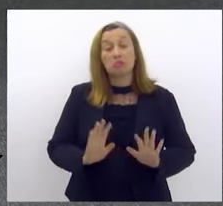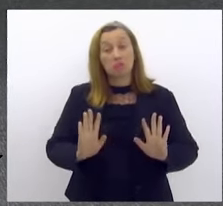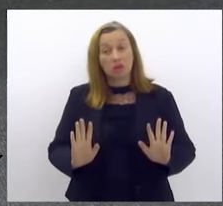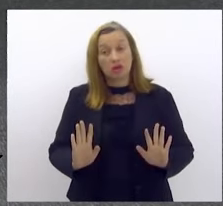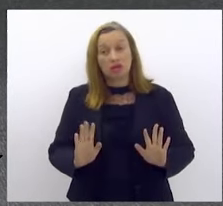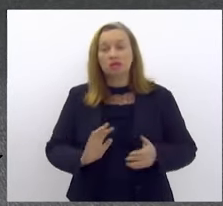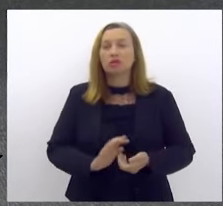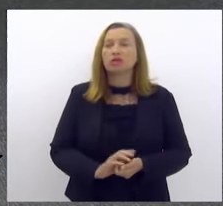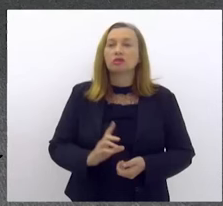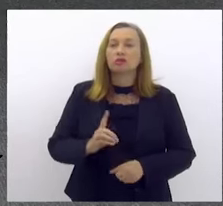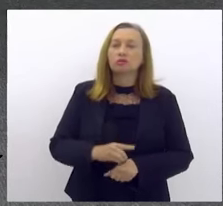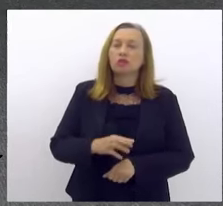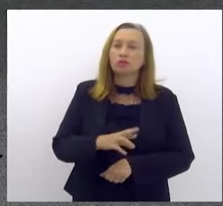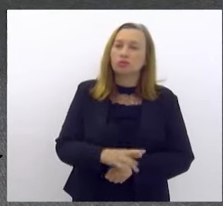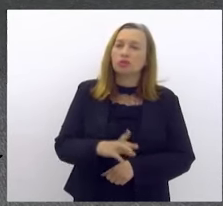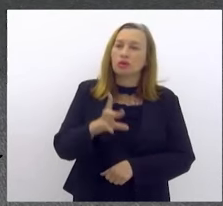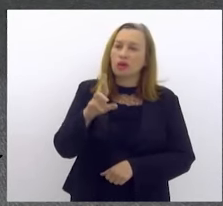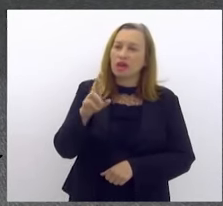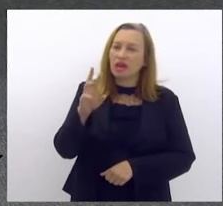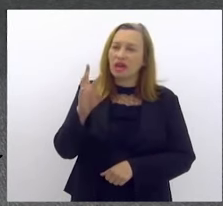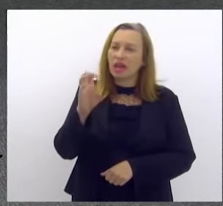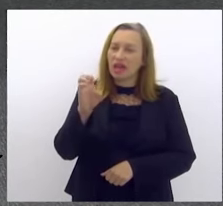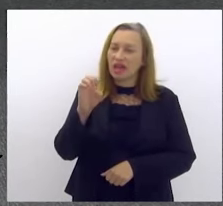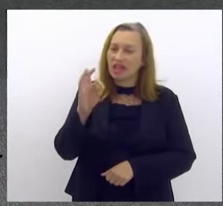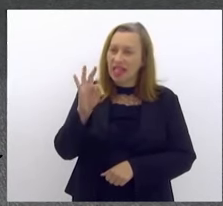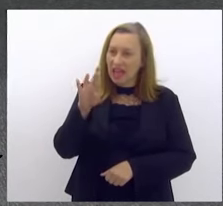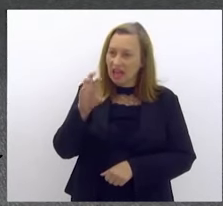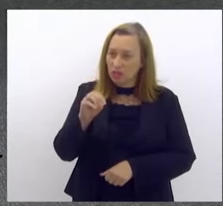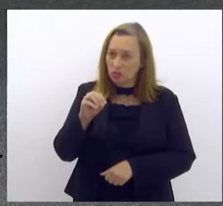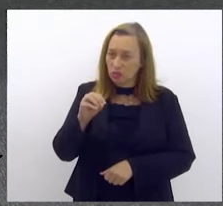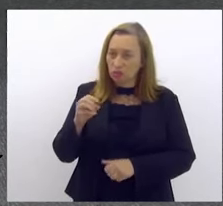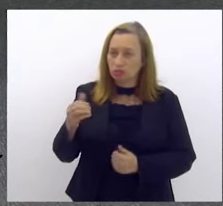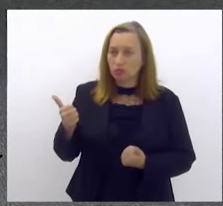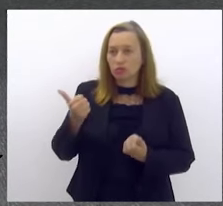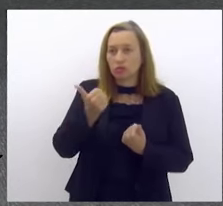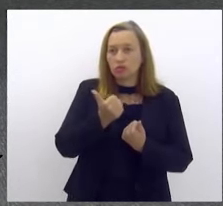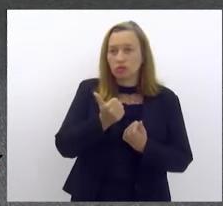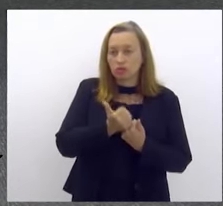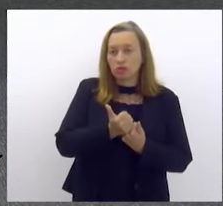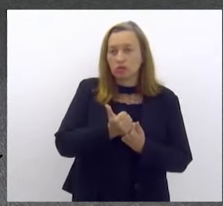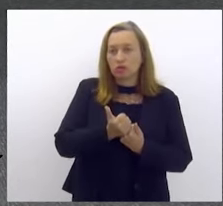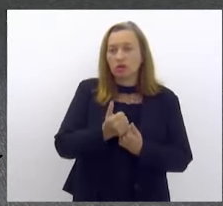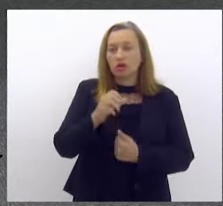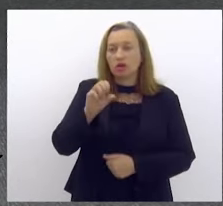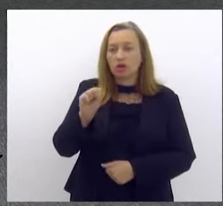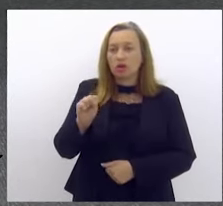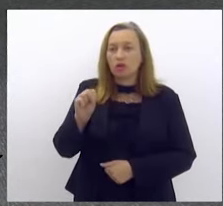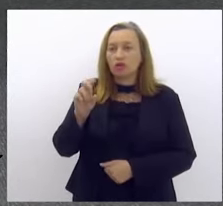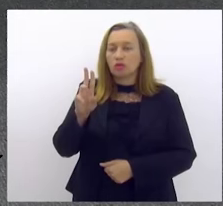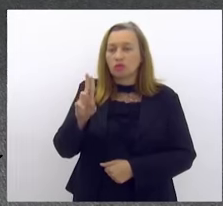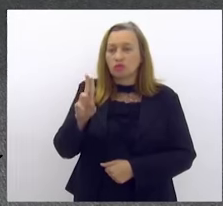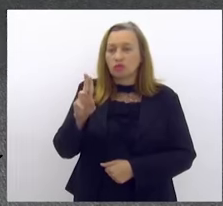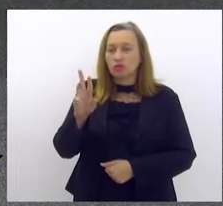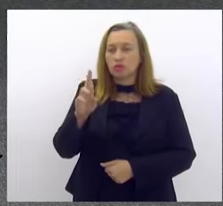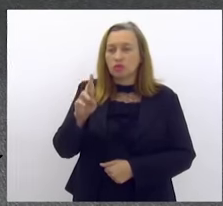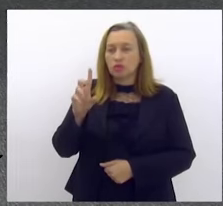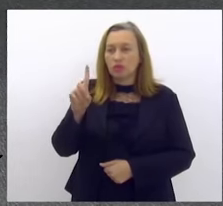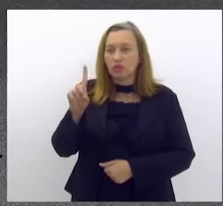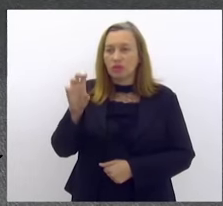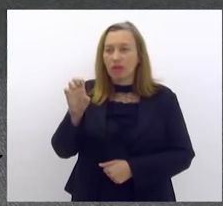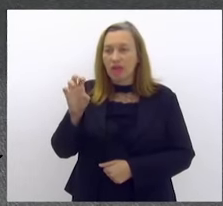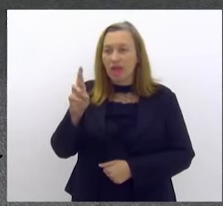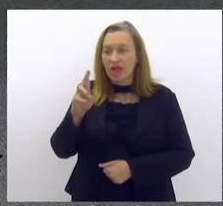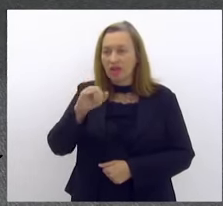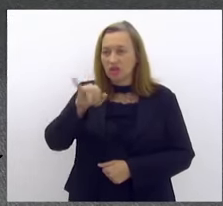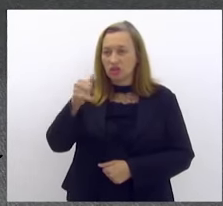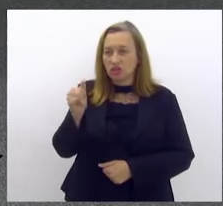quando o doutor Renato assumiu a Sudeste, havia da parte do governador